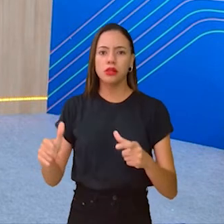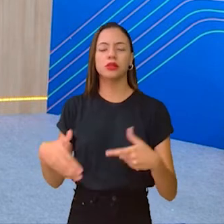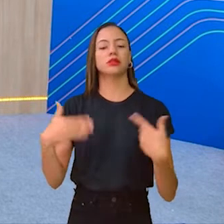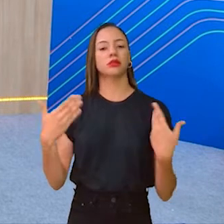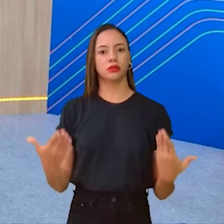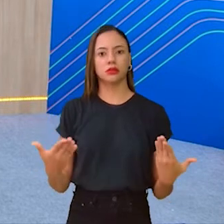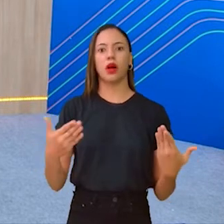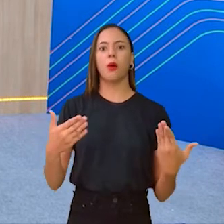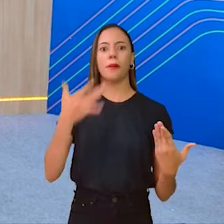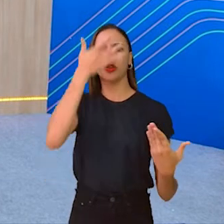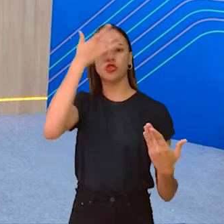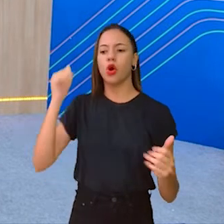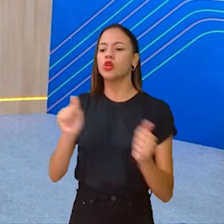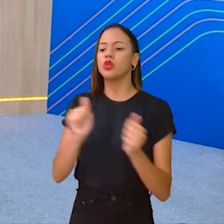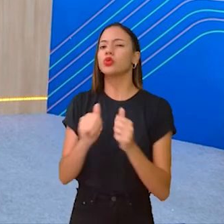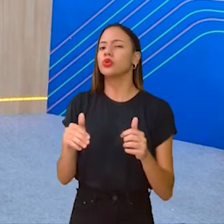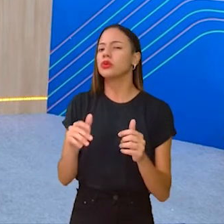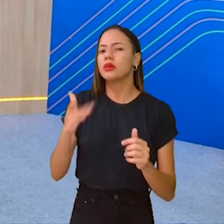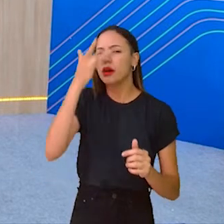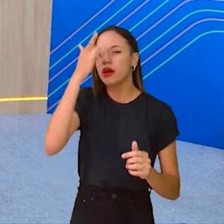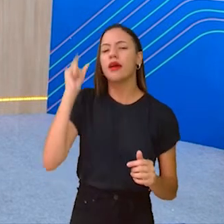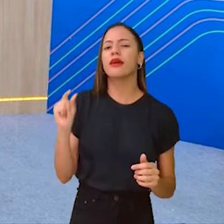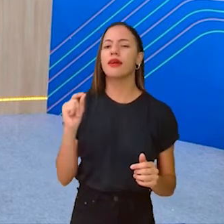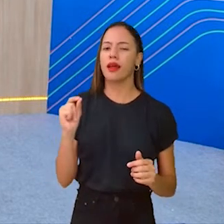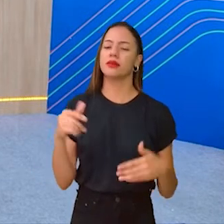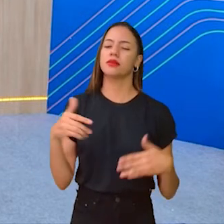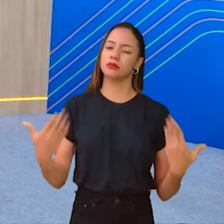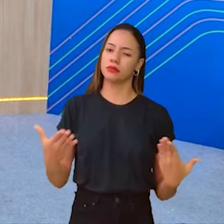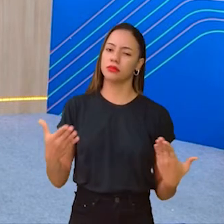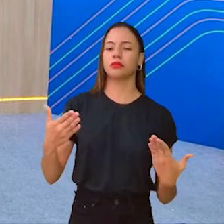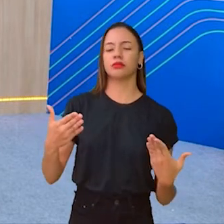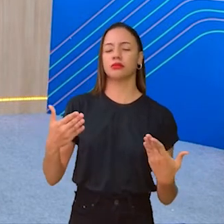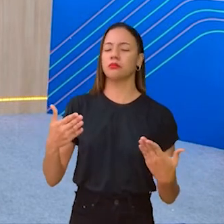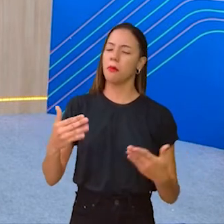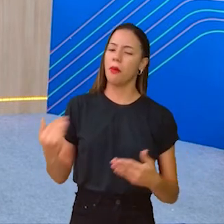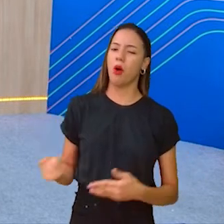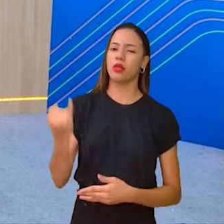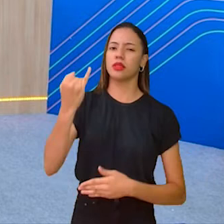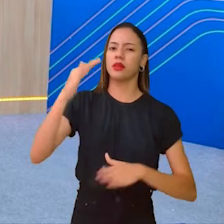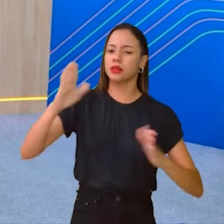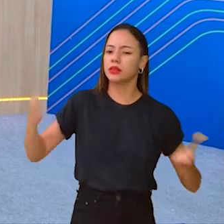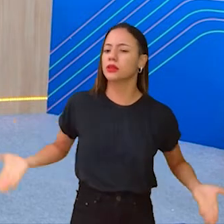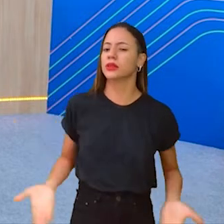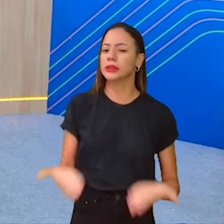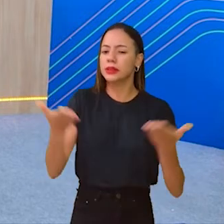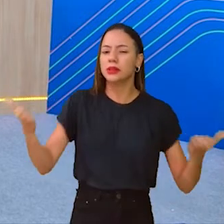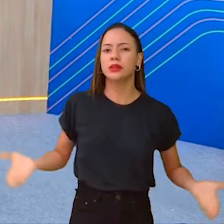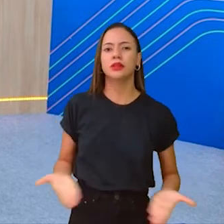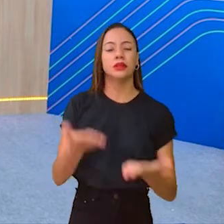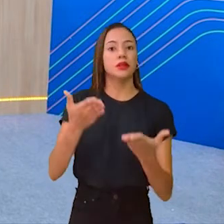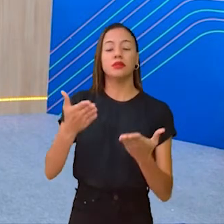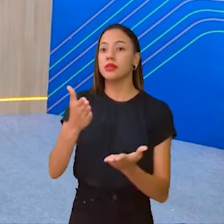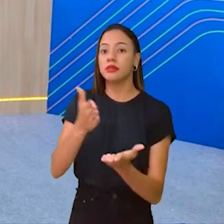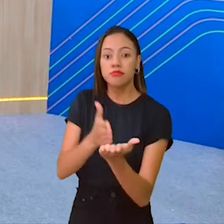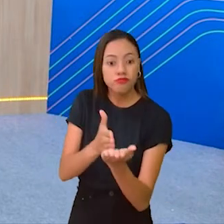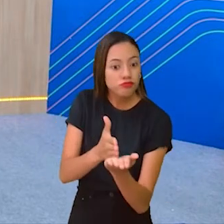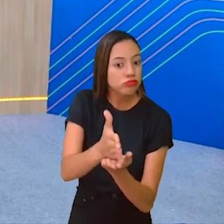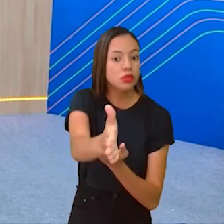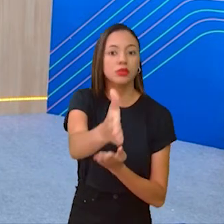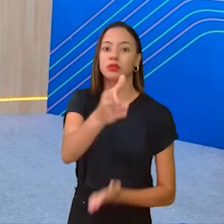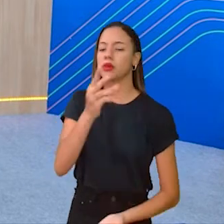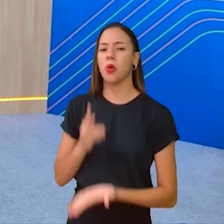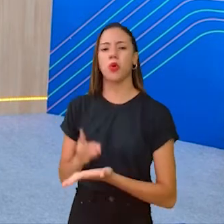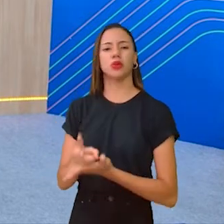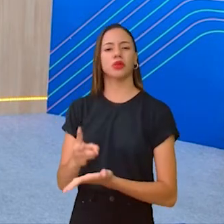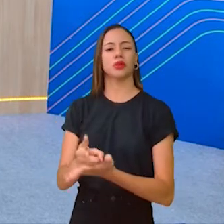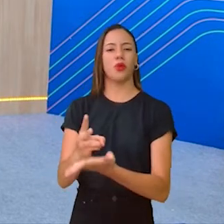é importante, né? Justamente para dar aquele incentivo, né? Aquele estímulo de buscar, né? De